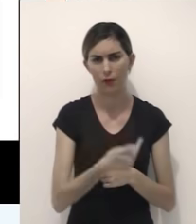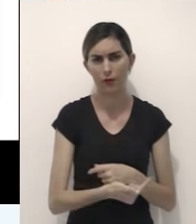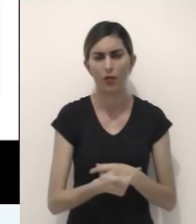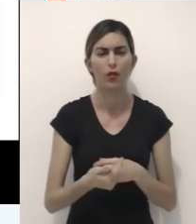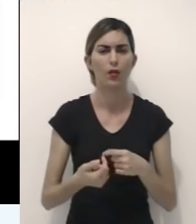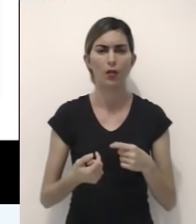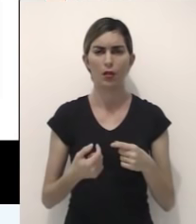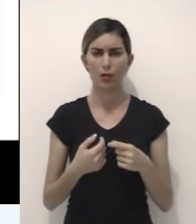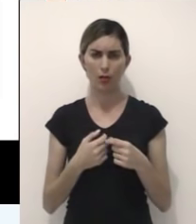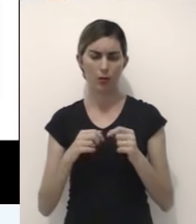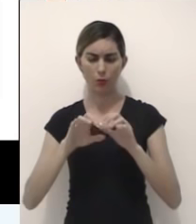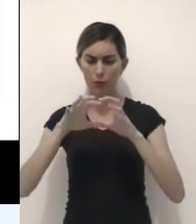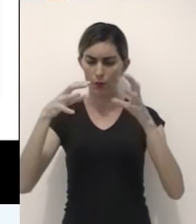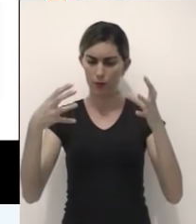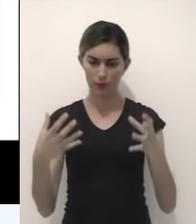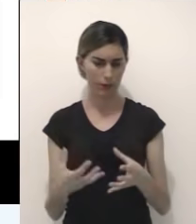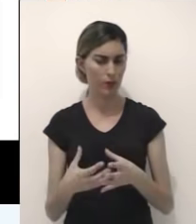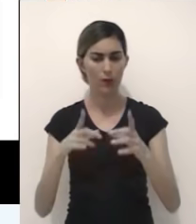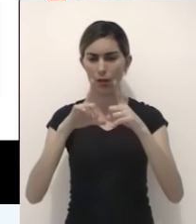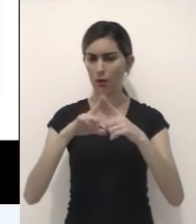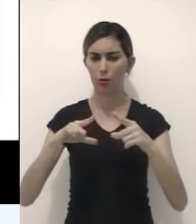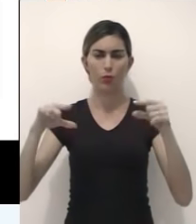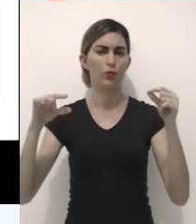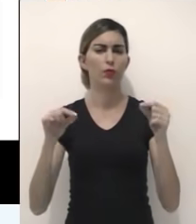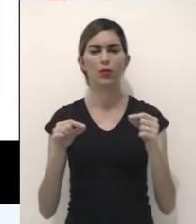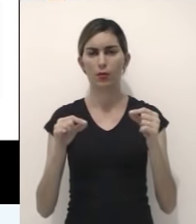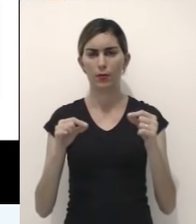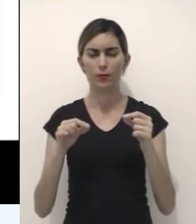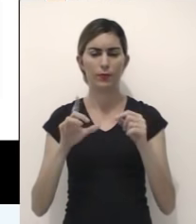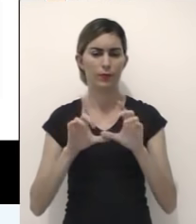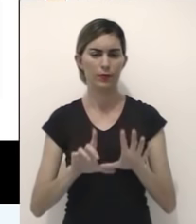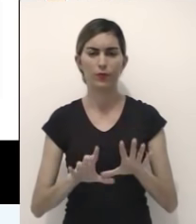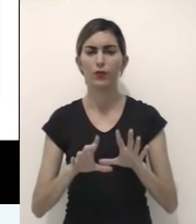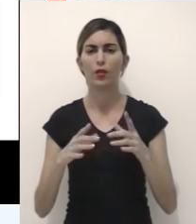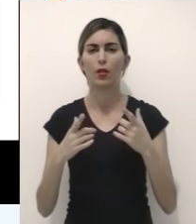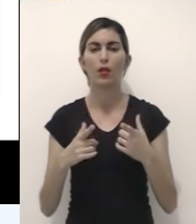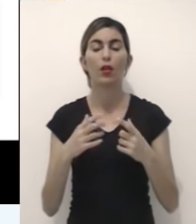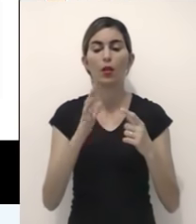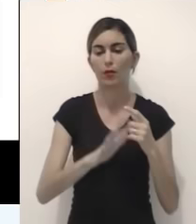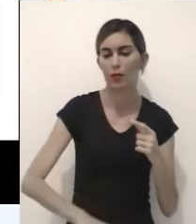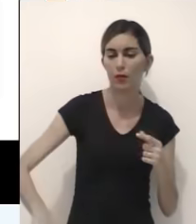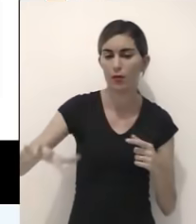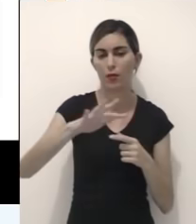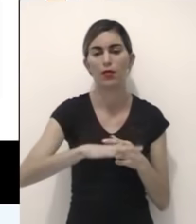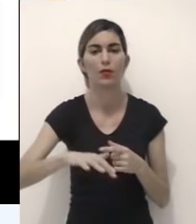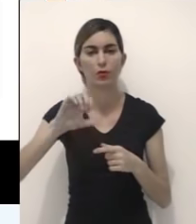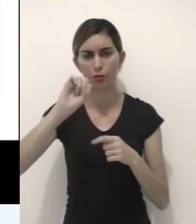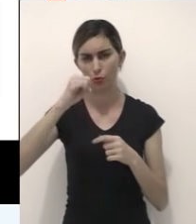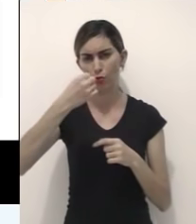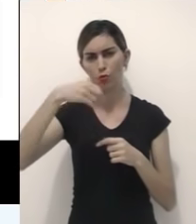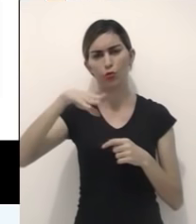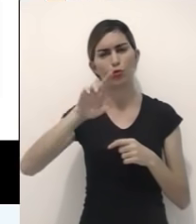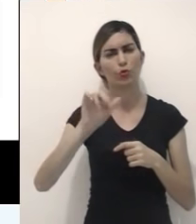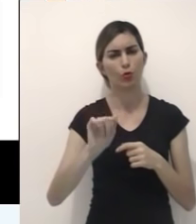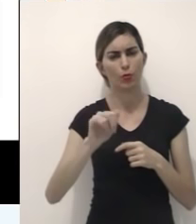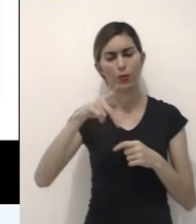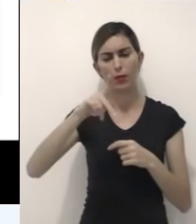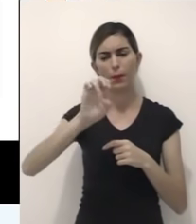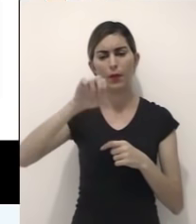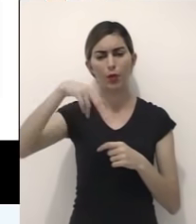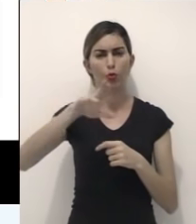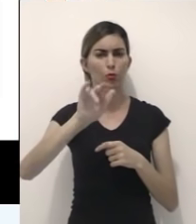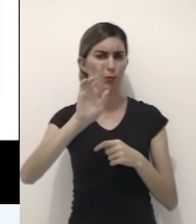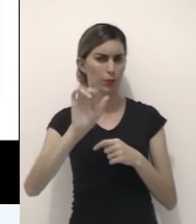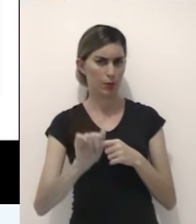na imagem, veja que o planeta, que a Lua, ela está naquela região da sombra que é chamada